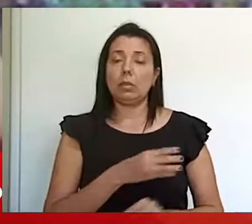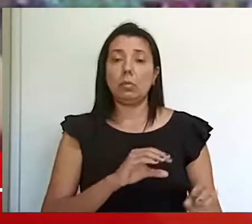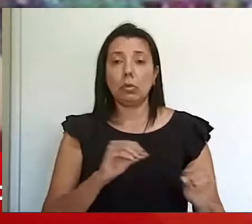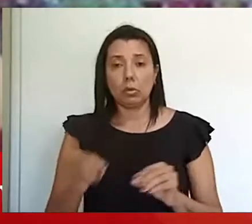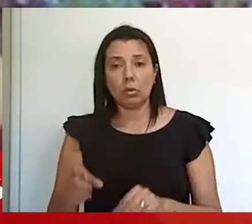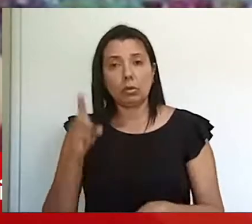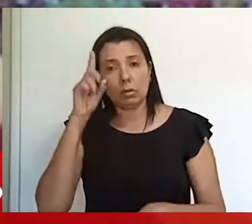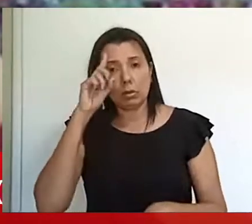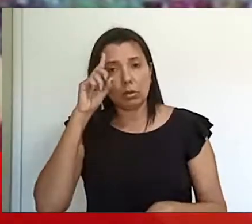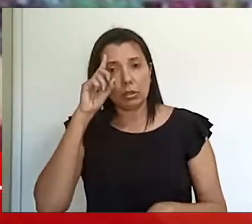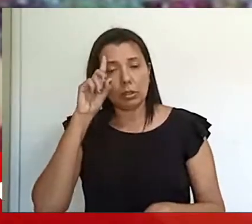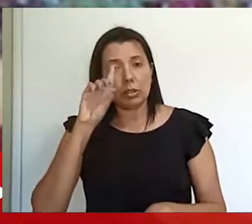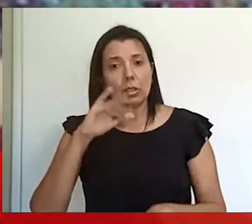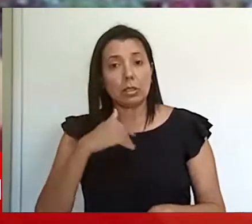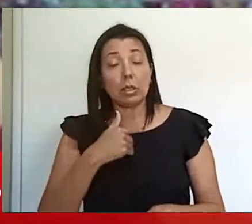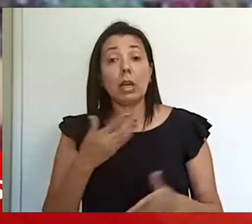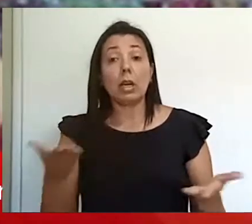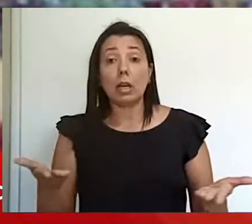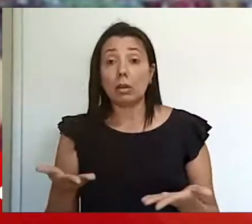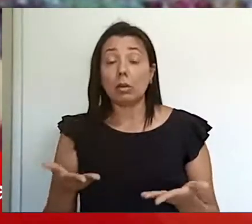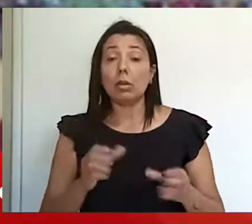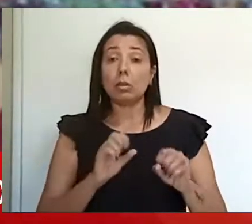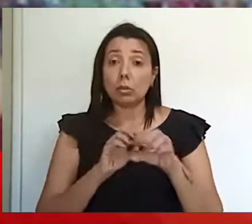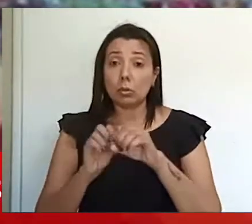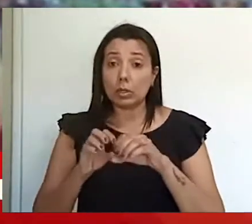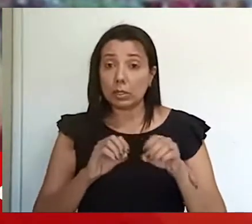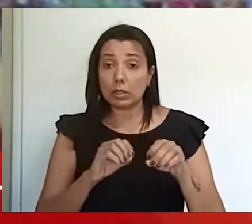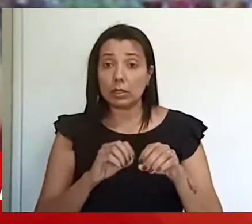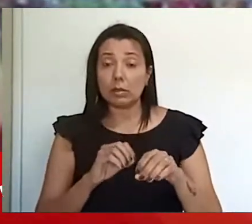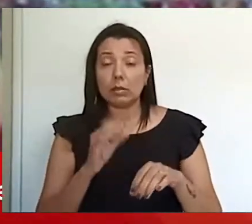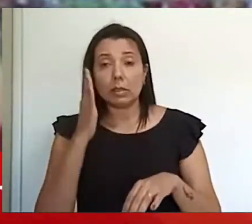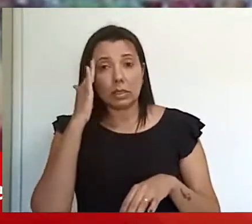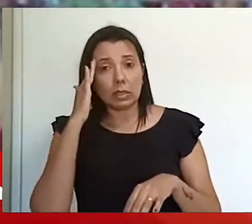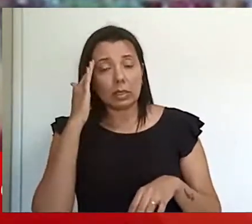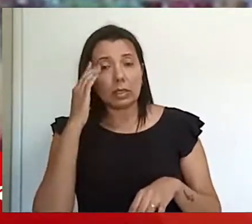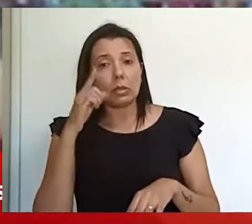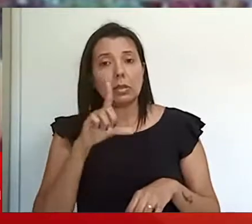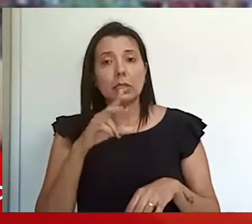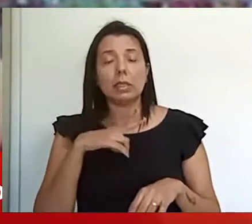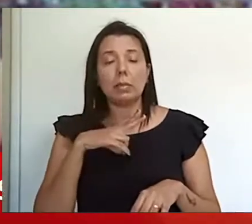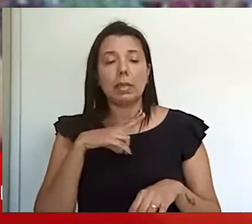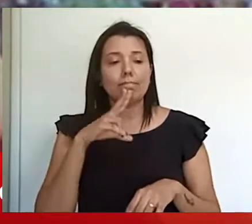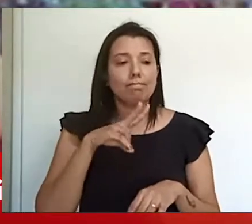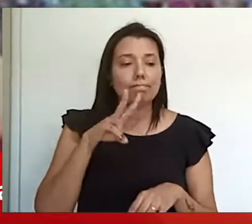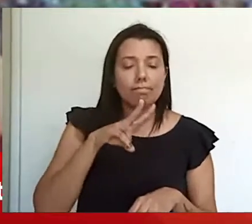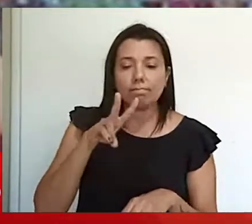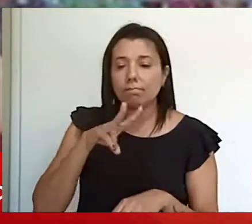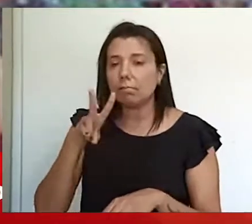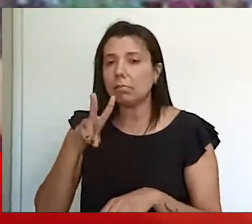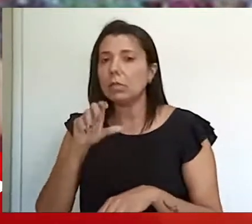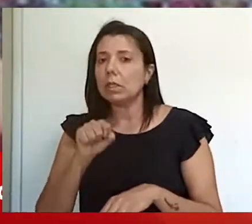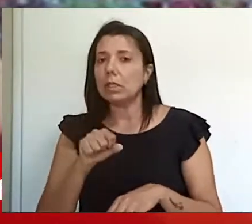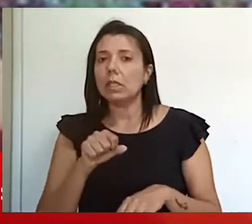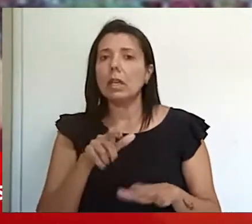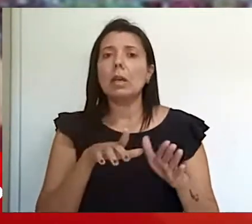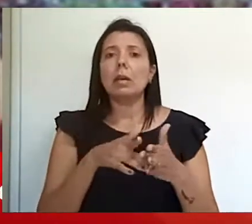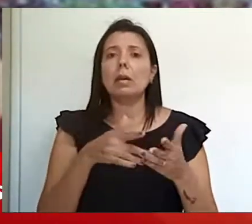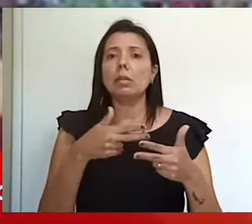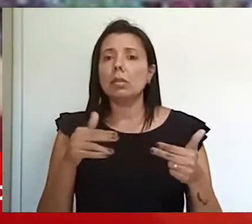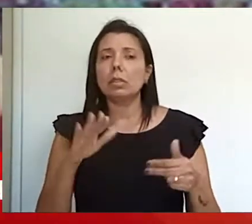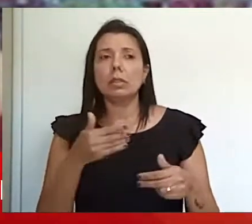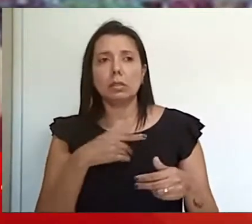hábitos. Agora, na educação, será que a gente está conseguindo visualizar isso? Essa é a pergunta que nós nos temos feito. Lá